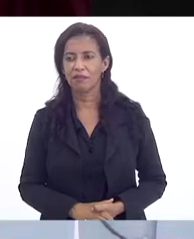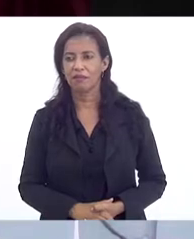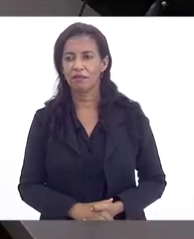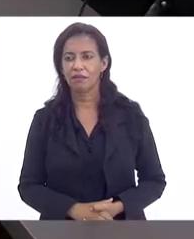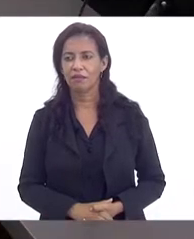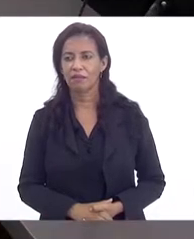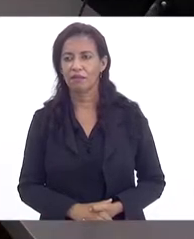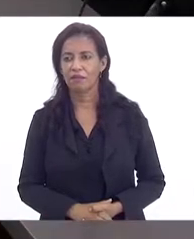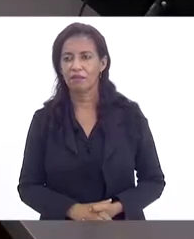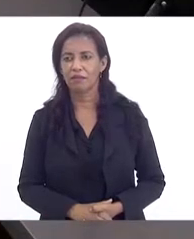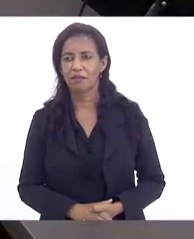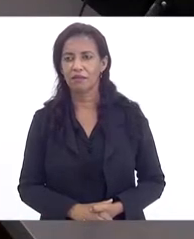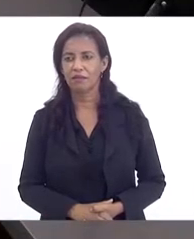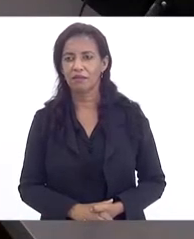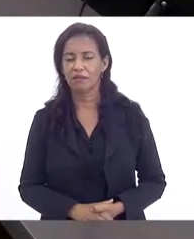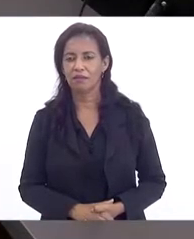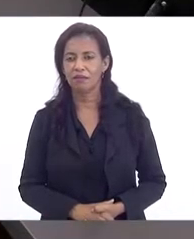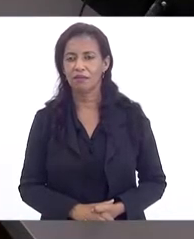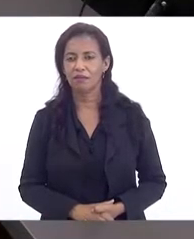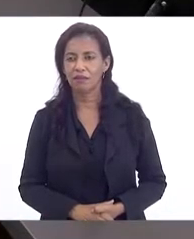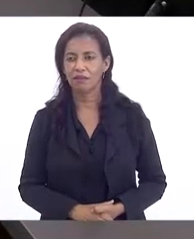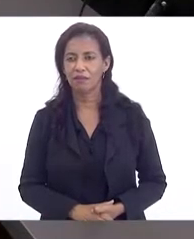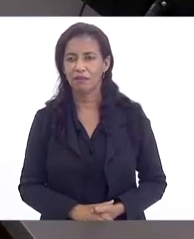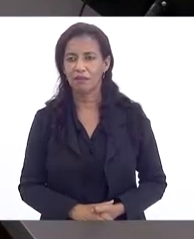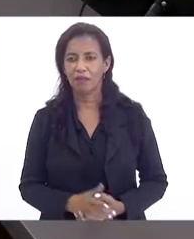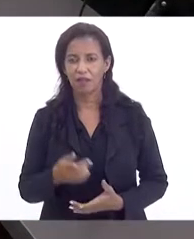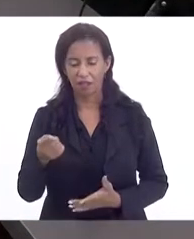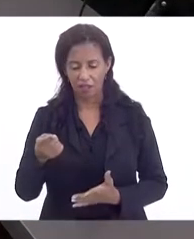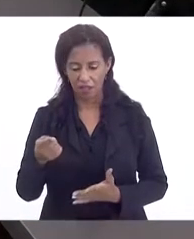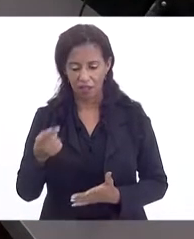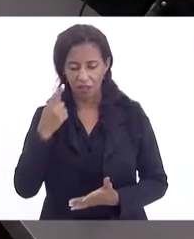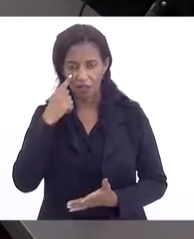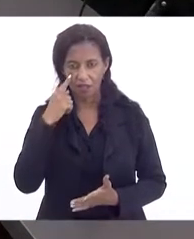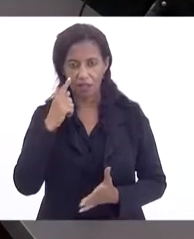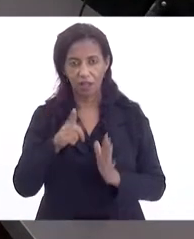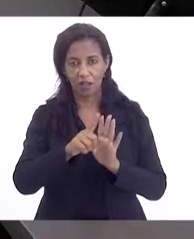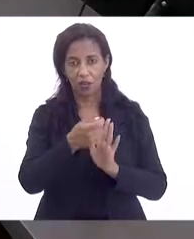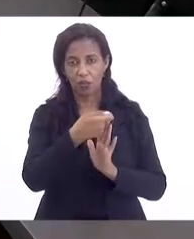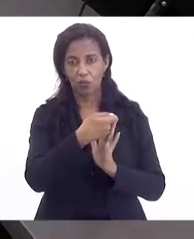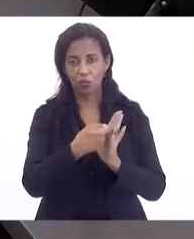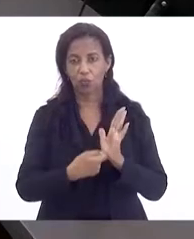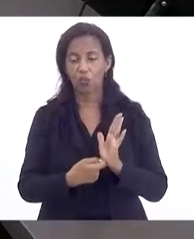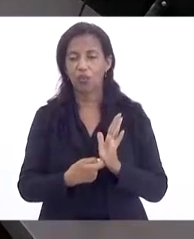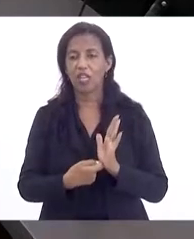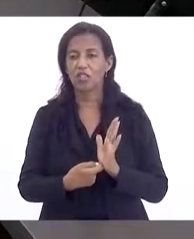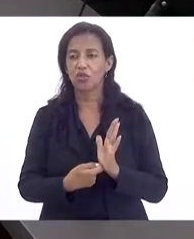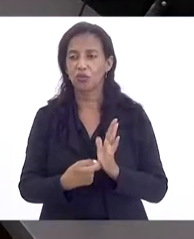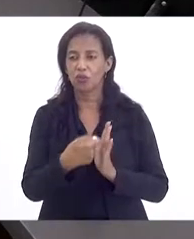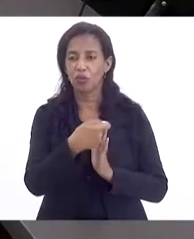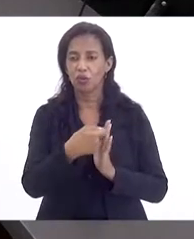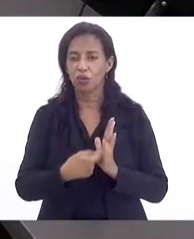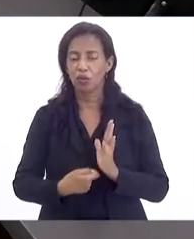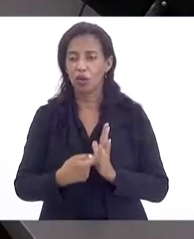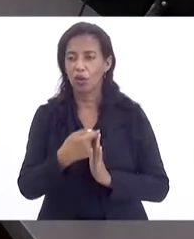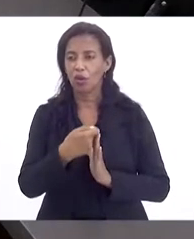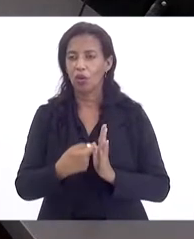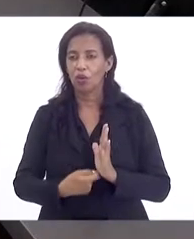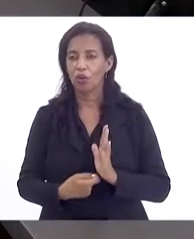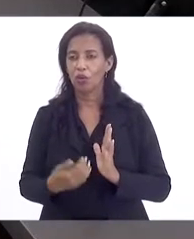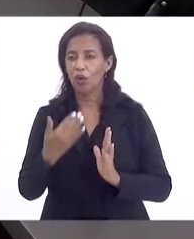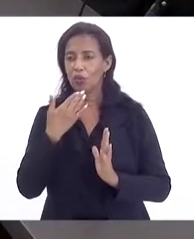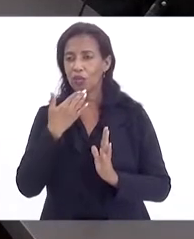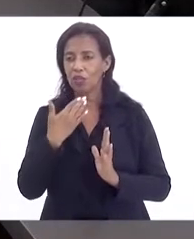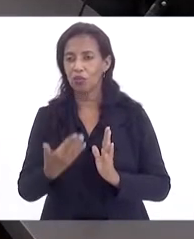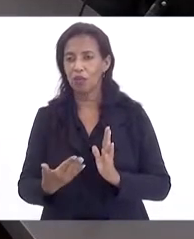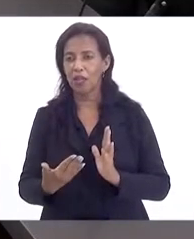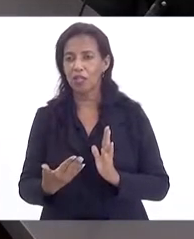aplicação não, senhor. Bom, dispõe sobre obrigatório no Estado do Rio de Janeiro, prescrição e supervisão da